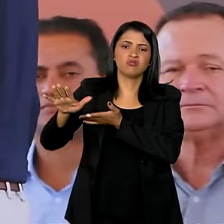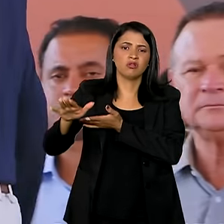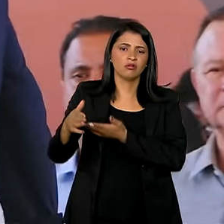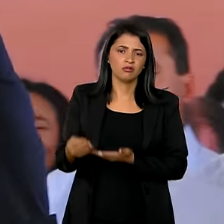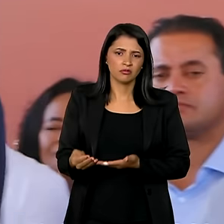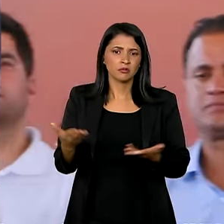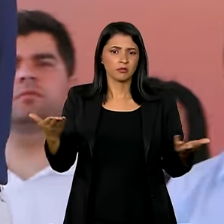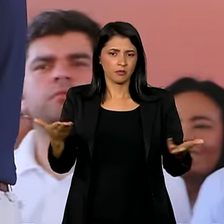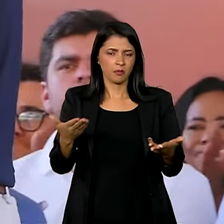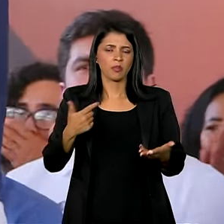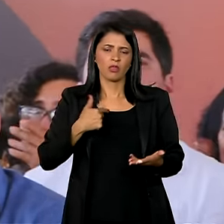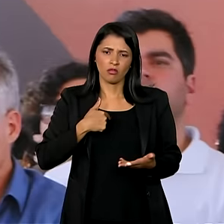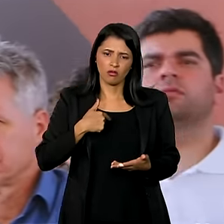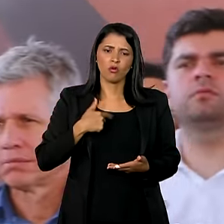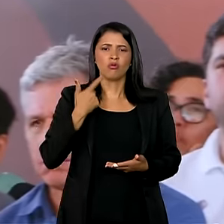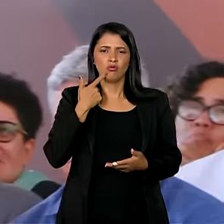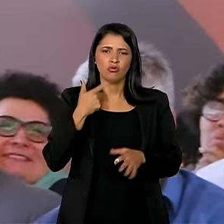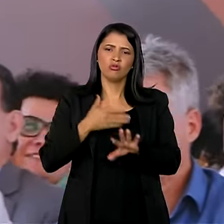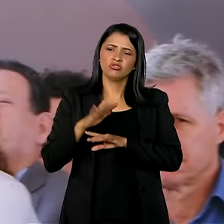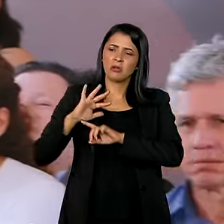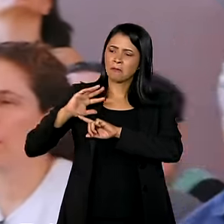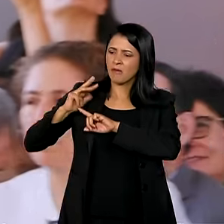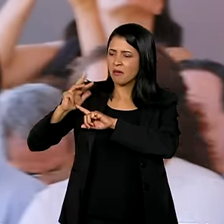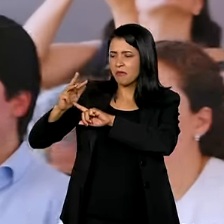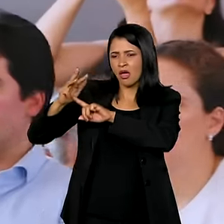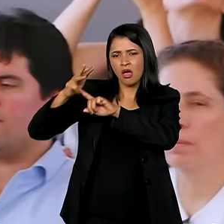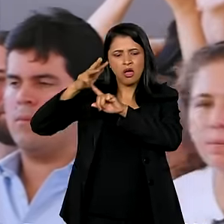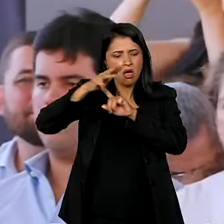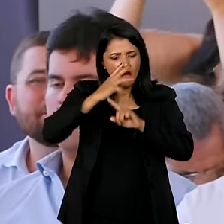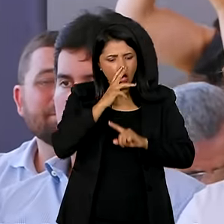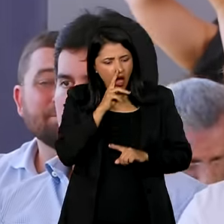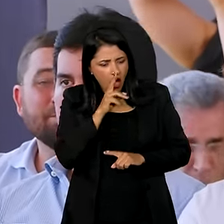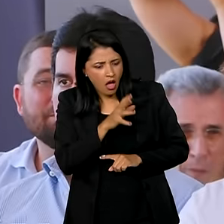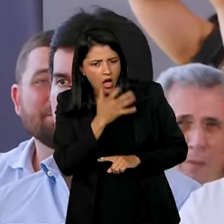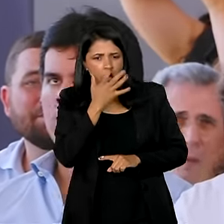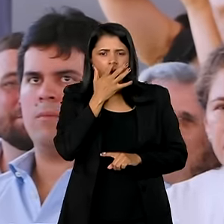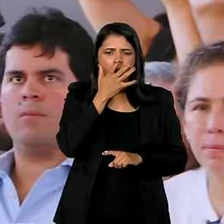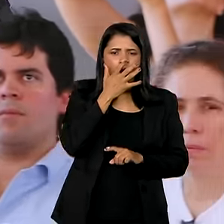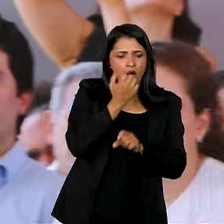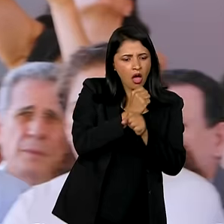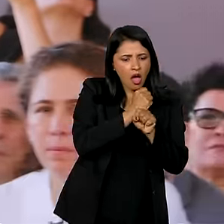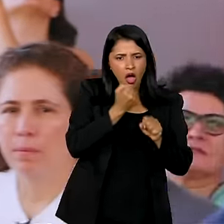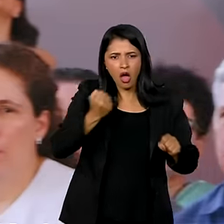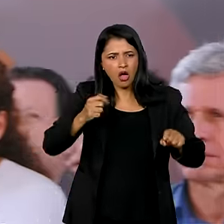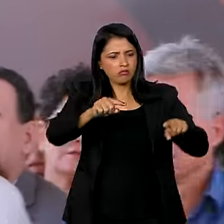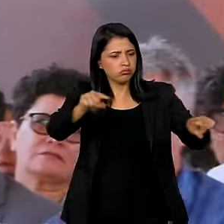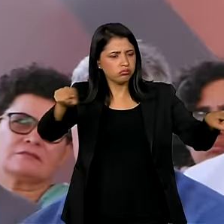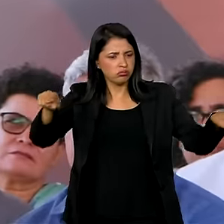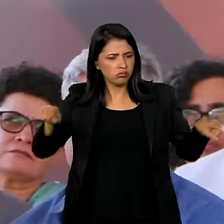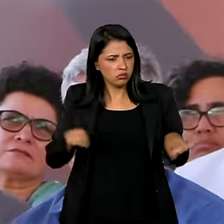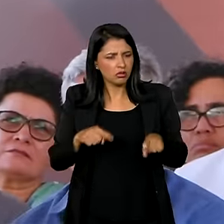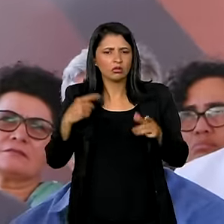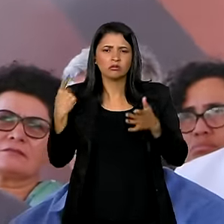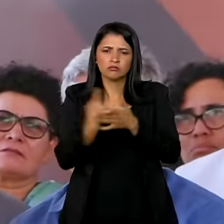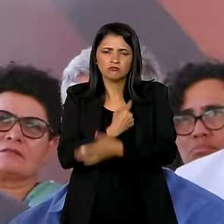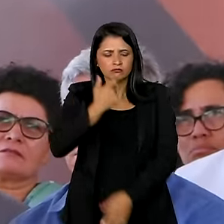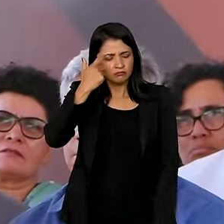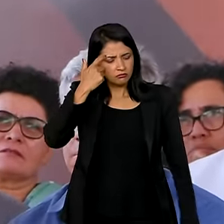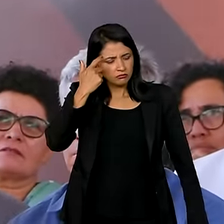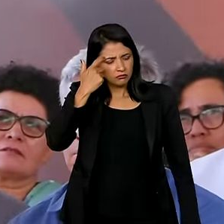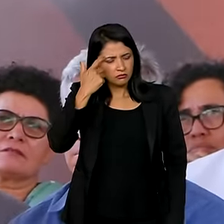hoje, sobrevoando de helicóptero aí e vendo o tamanho da área, eu fiquei me